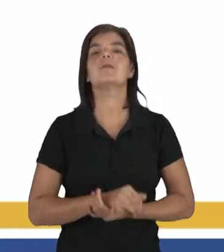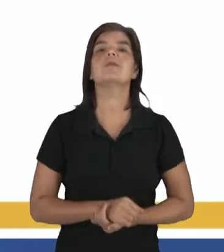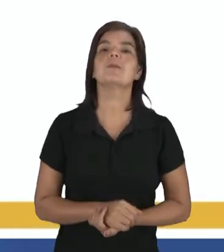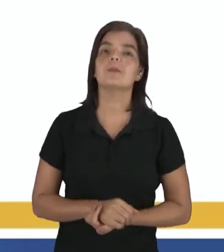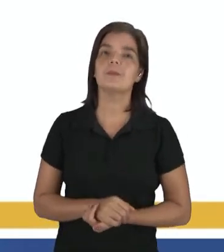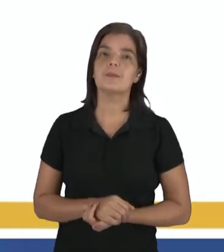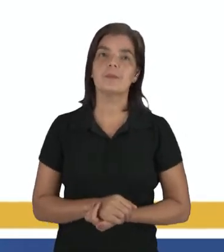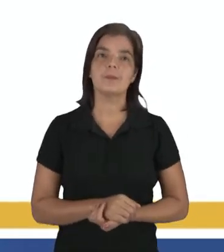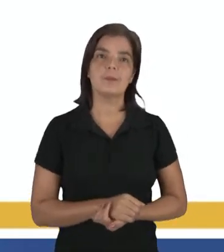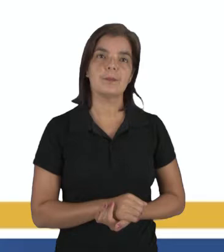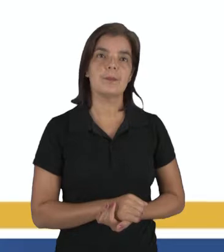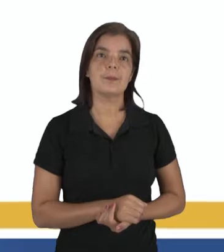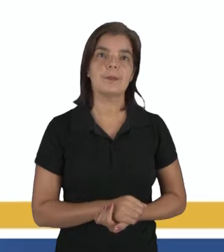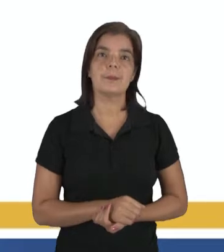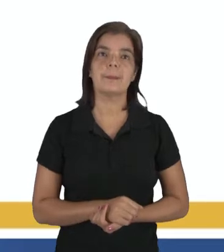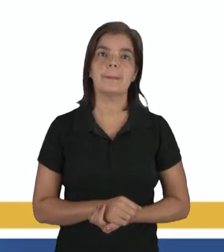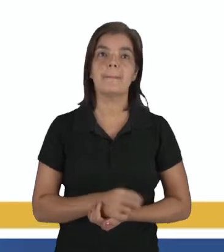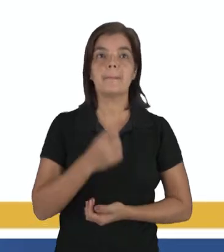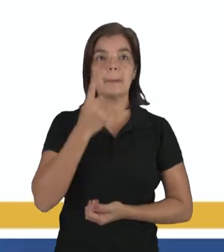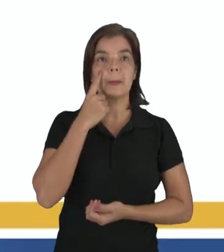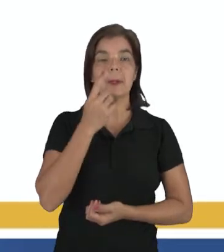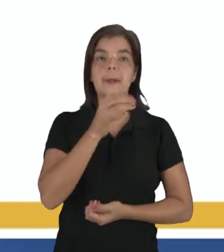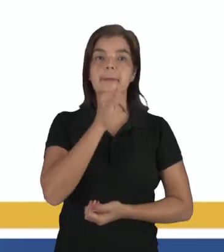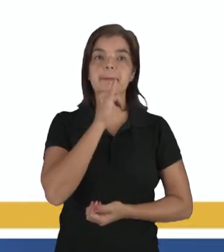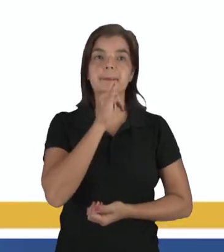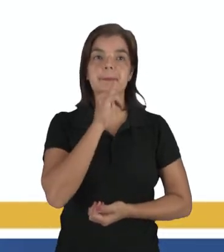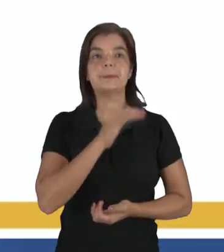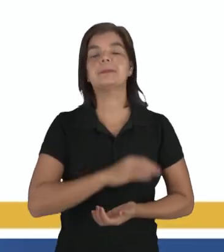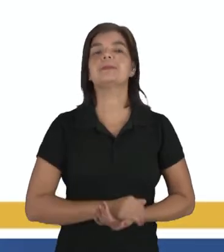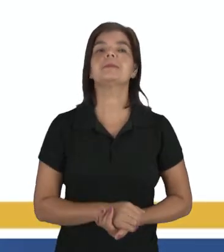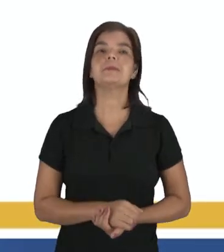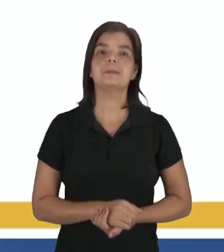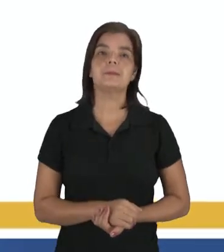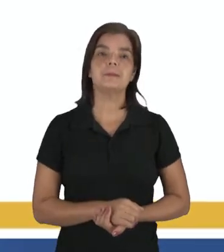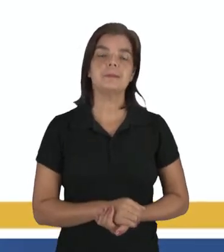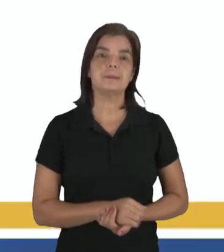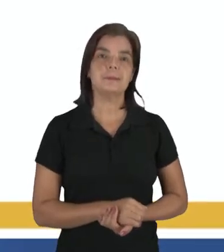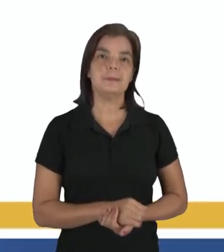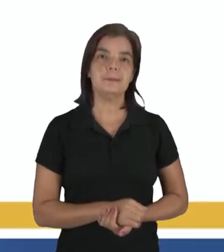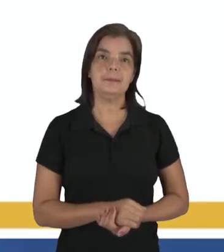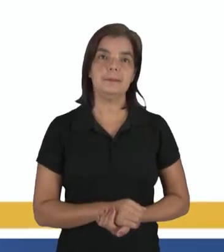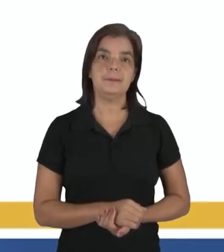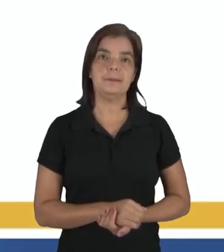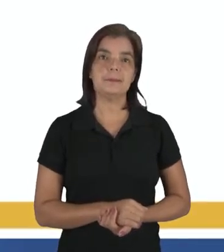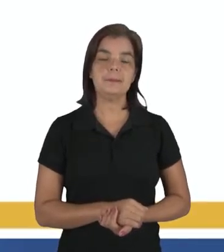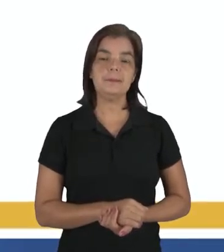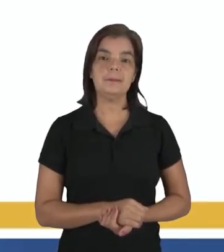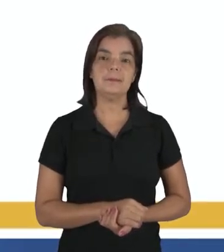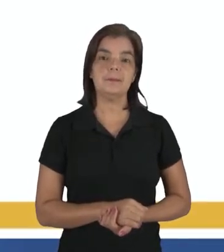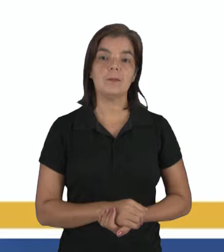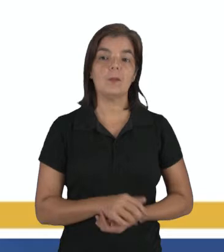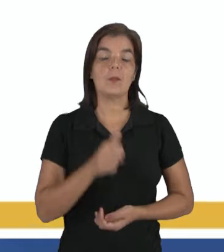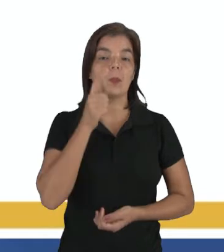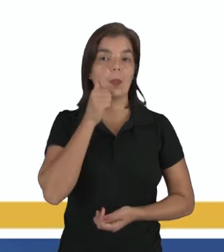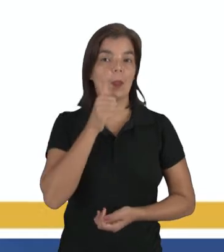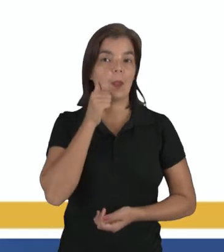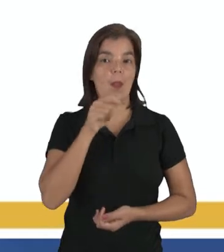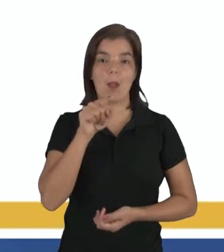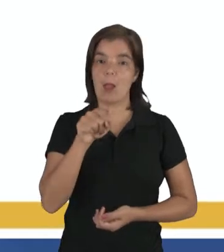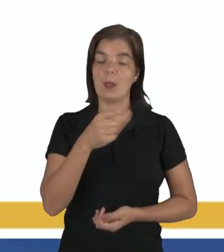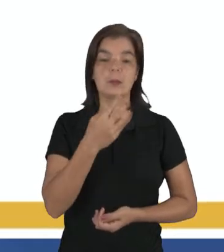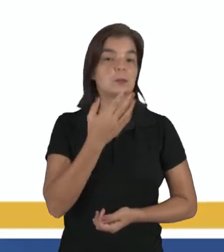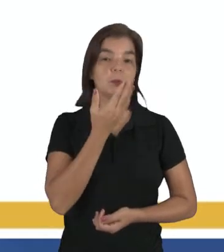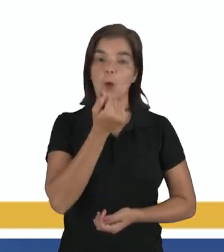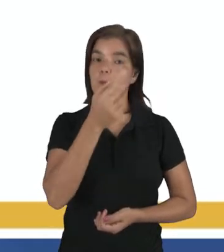not, isn't e aren't. Observem o exemplo. She is not going to have lunch with